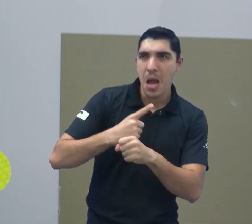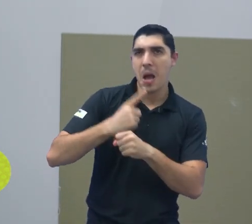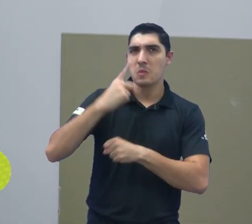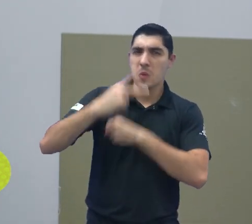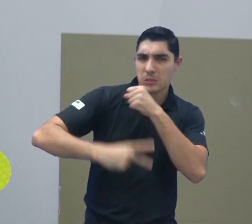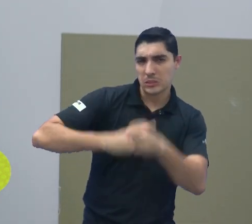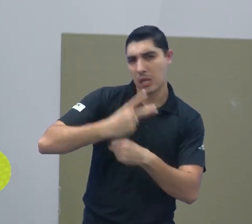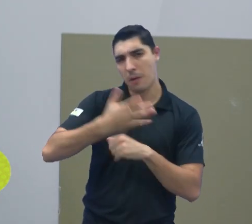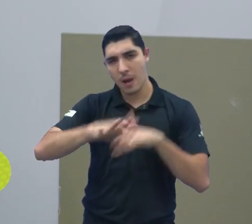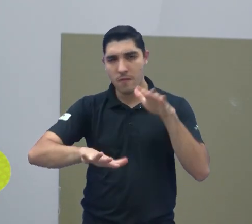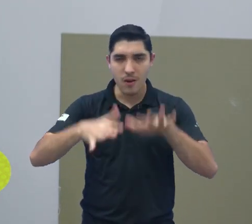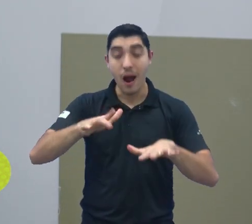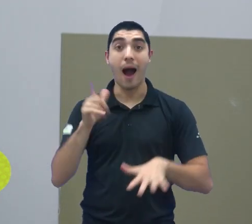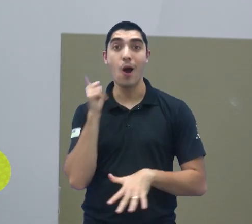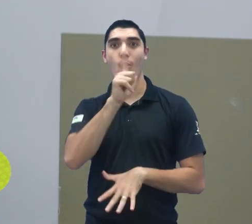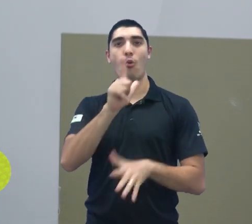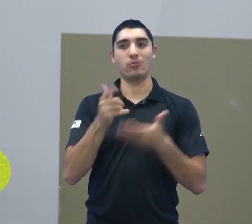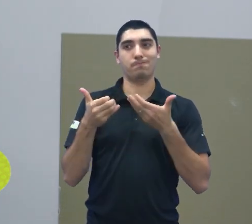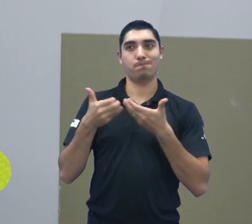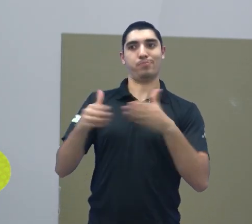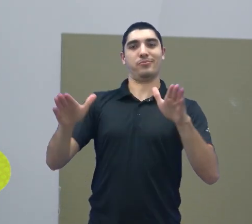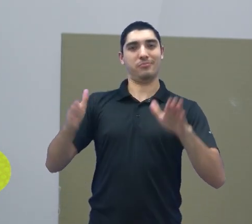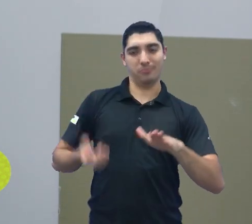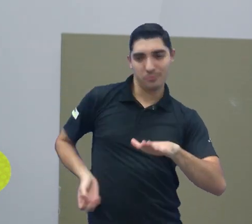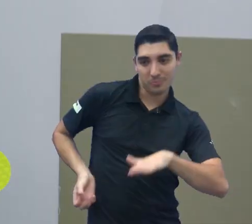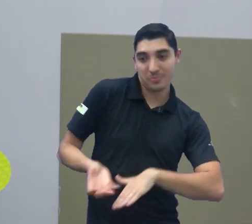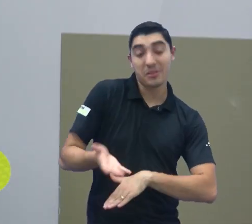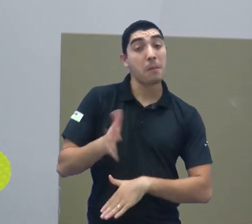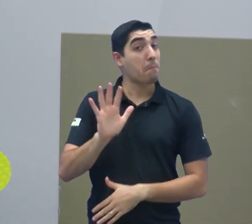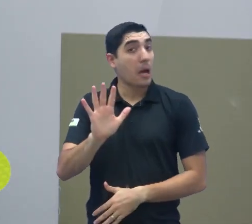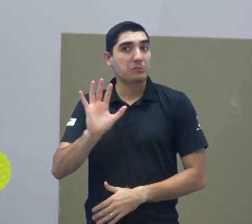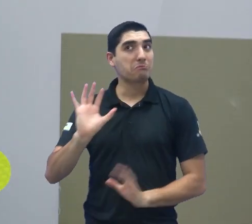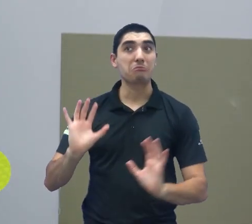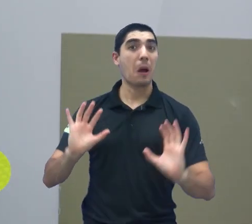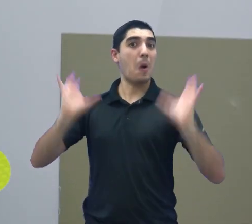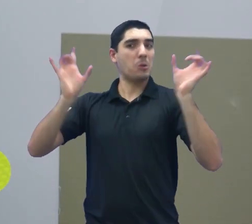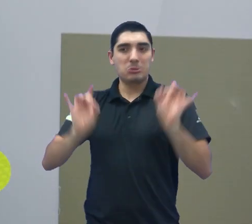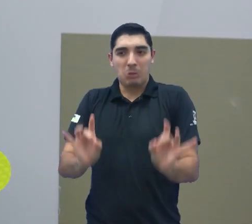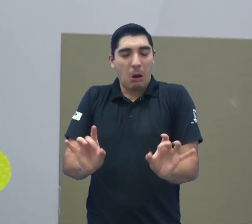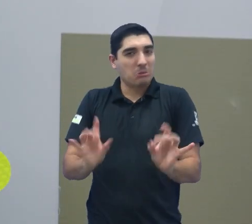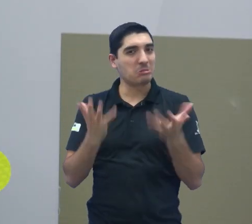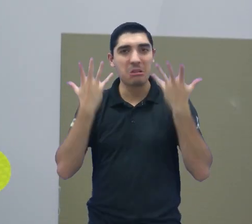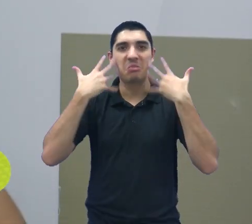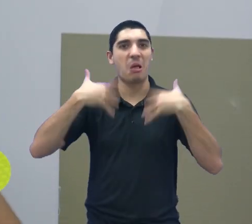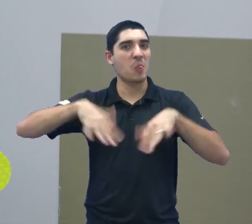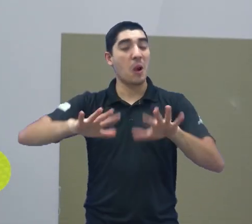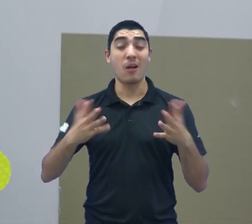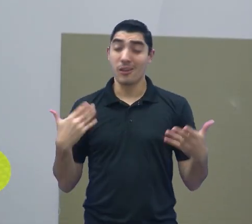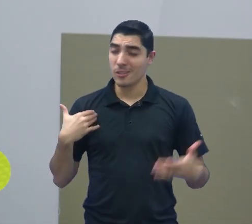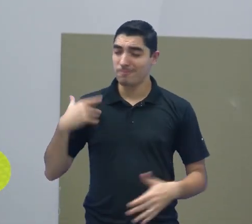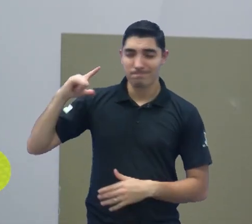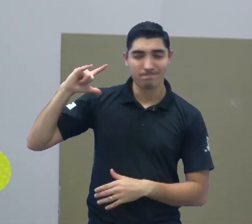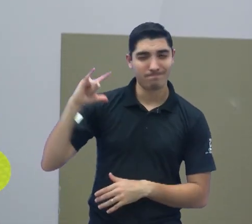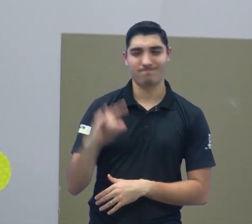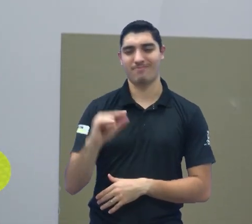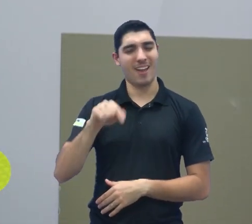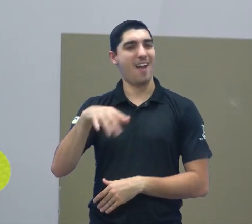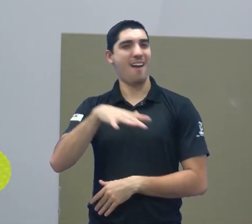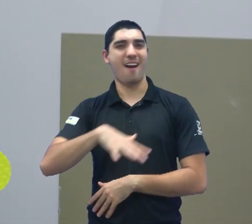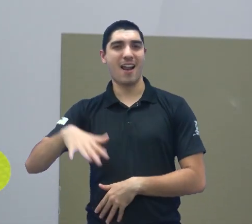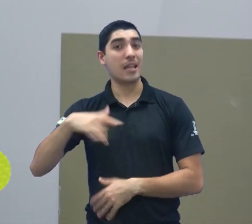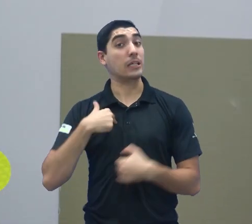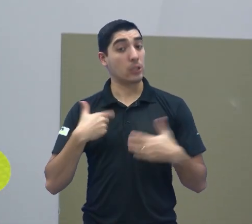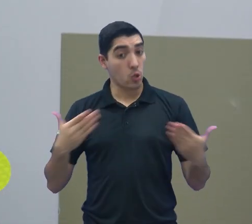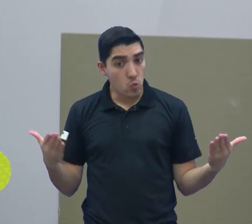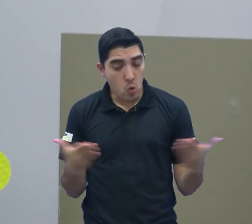mas o meu início foi esse, né, eu fui meio levado, né, e aí me apaixonei e hoje trabalho totalmente com o trabalho